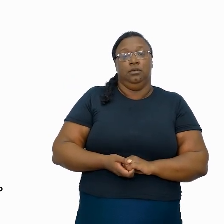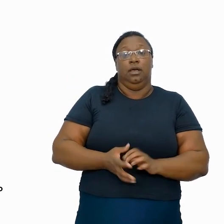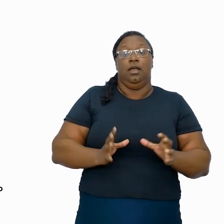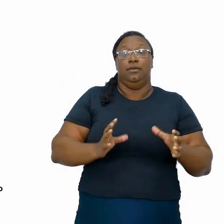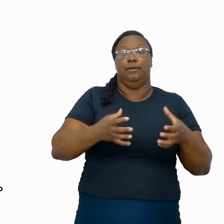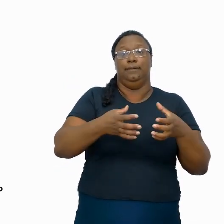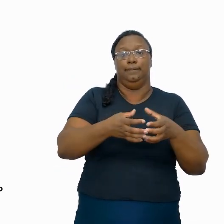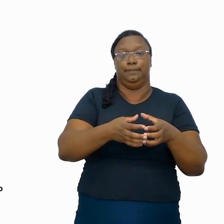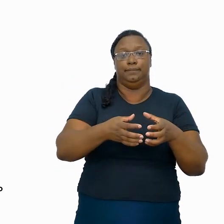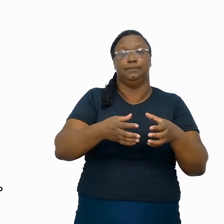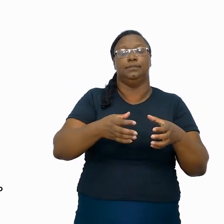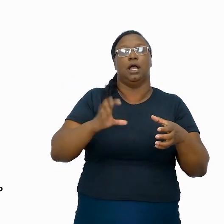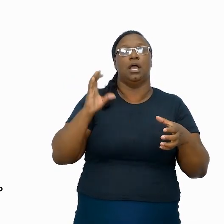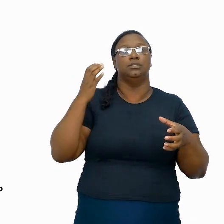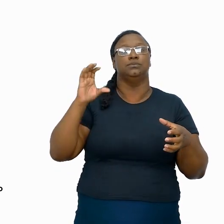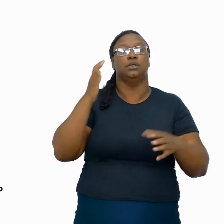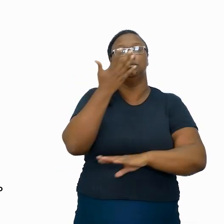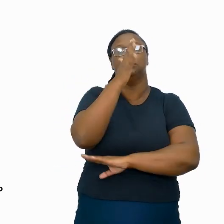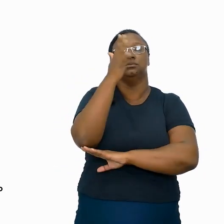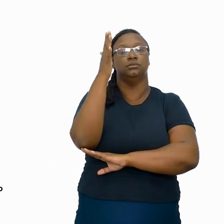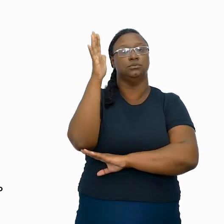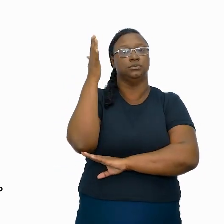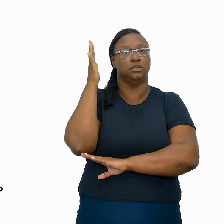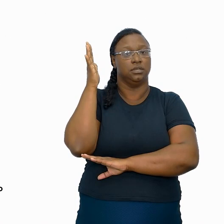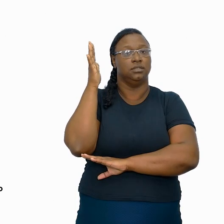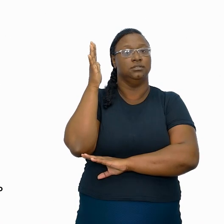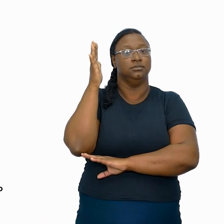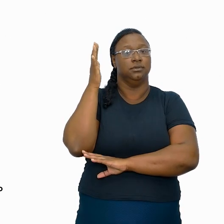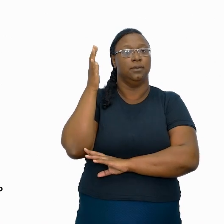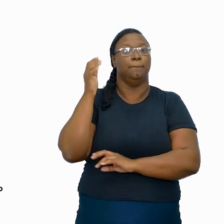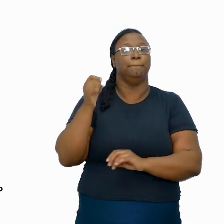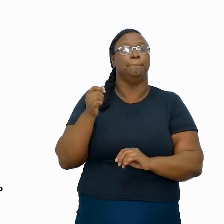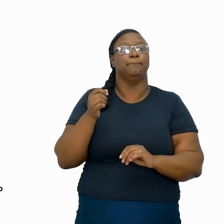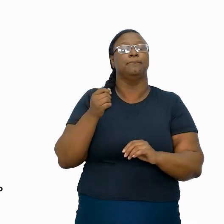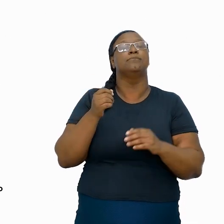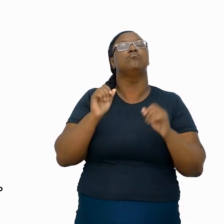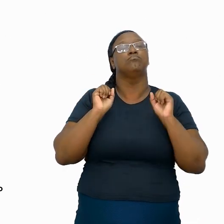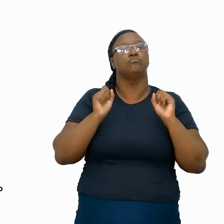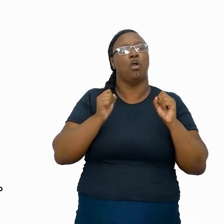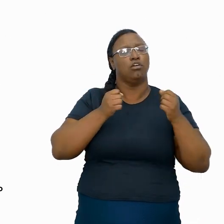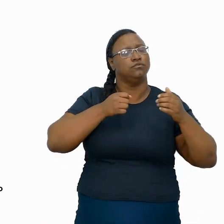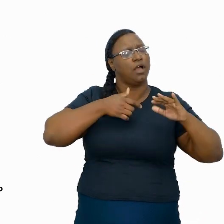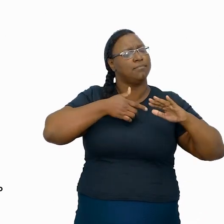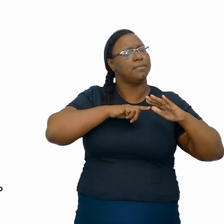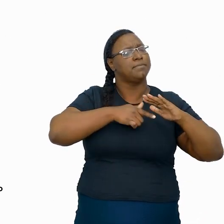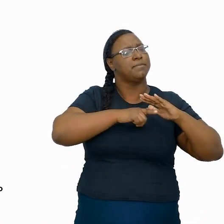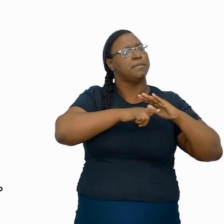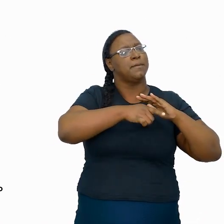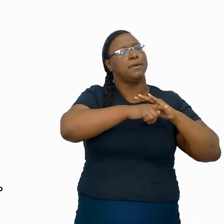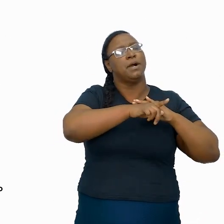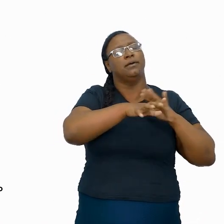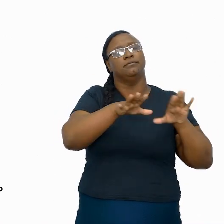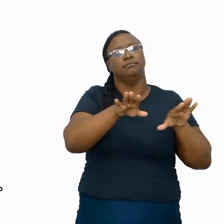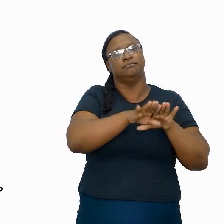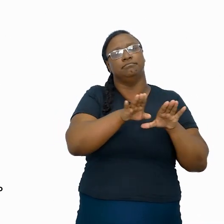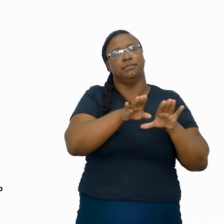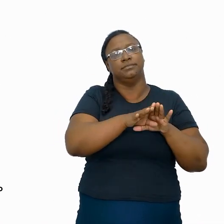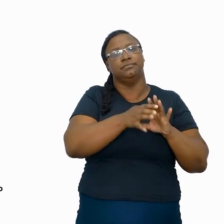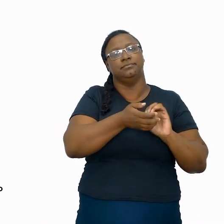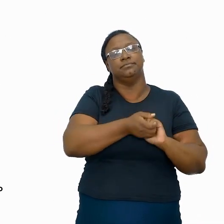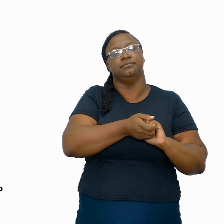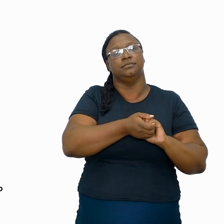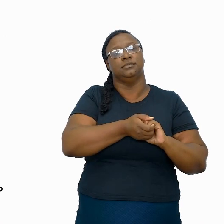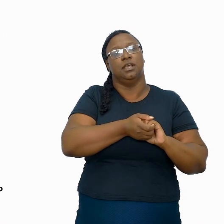comunidade de ciências da natureza. E você também pode explorar boas práticas por meio dos nossos Padlets. Professores